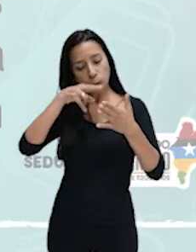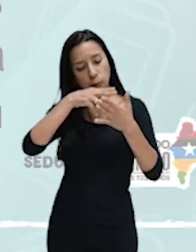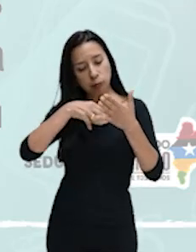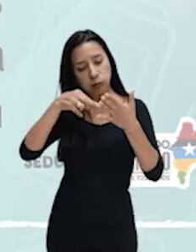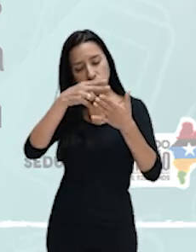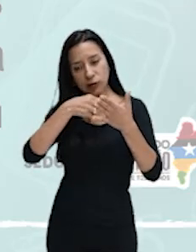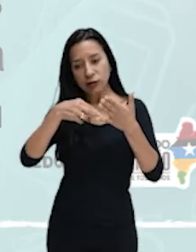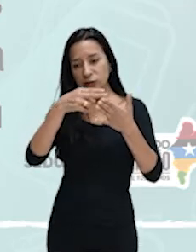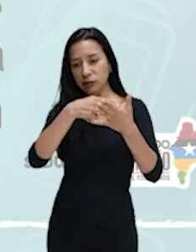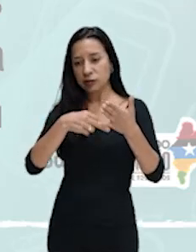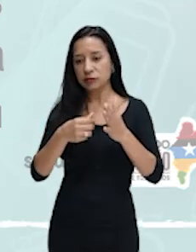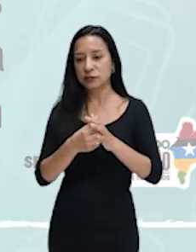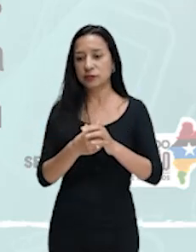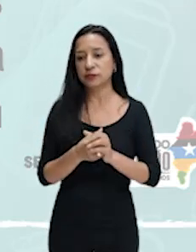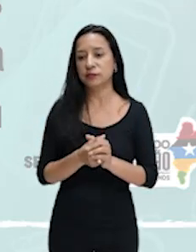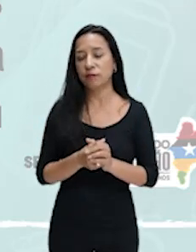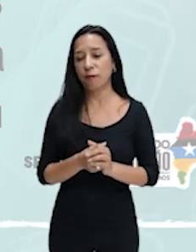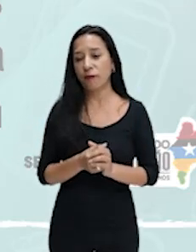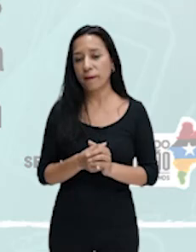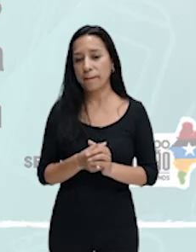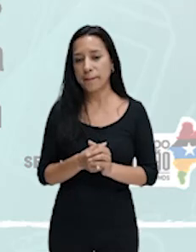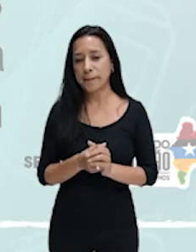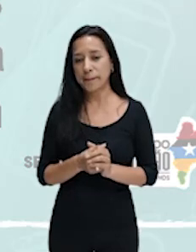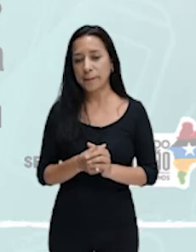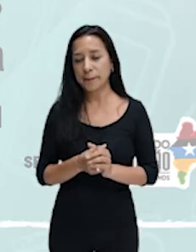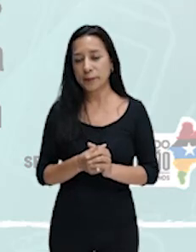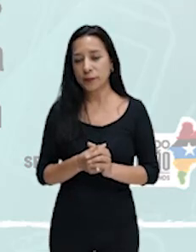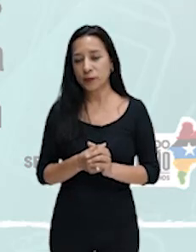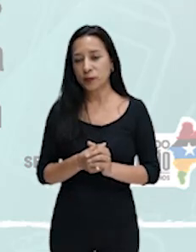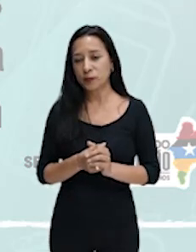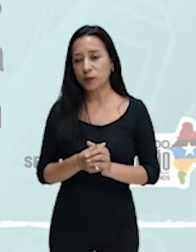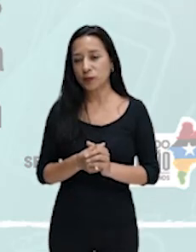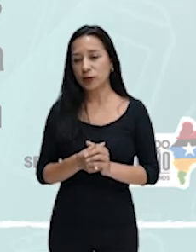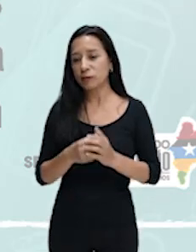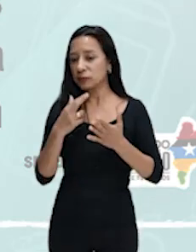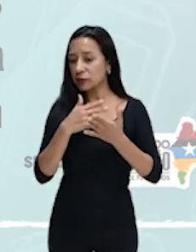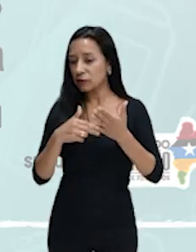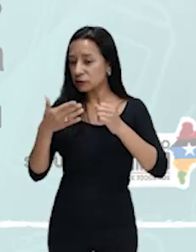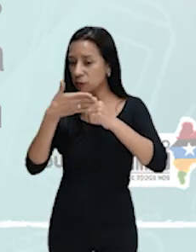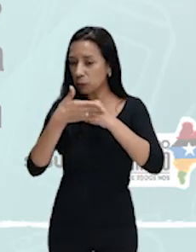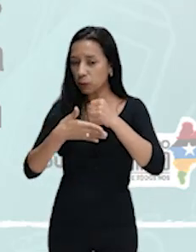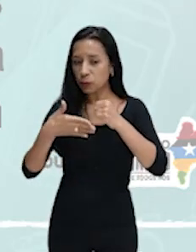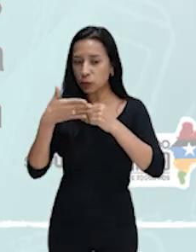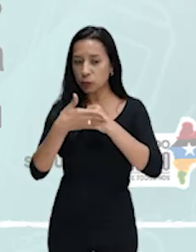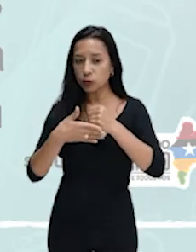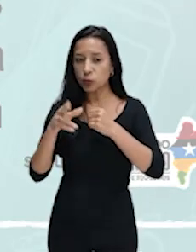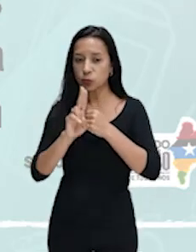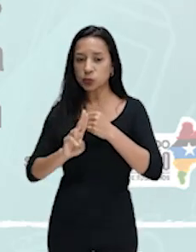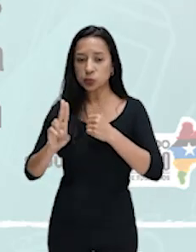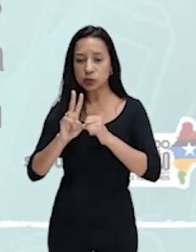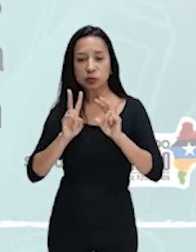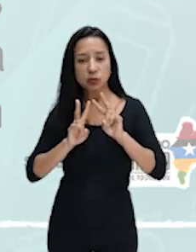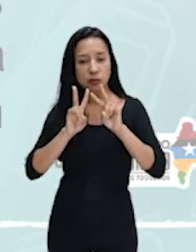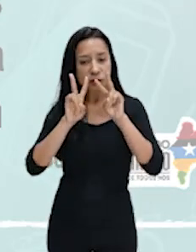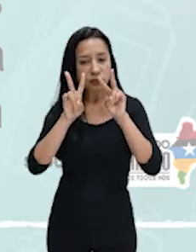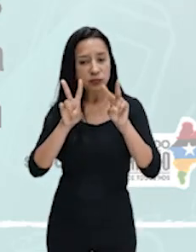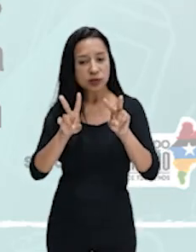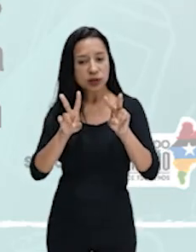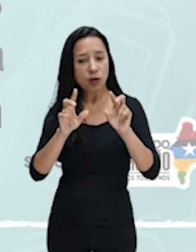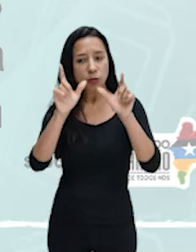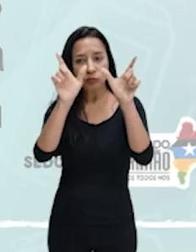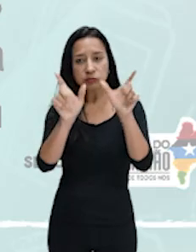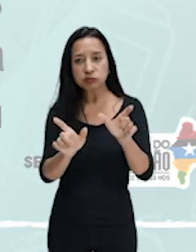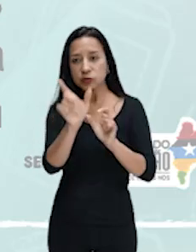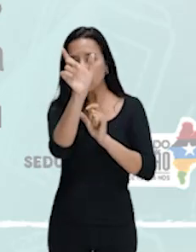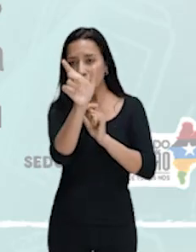espelho que ficava em frente da sua cama. A artista seguiu retratando sua vida em suas telas, sempre